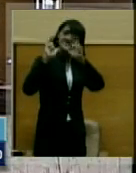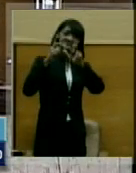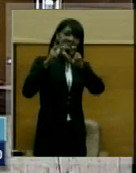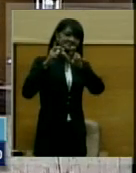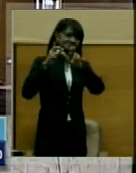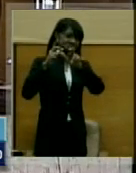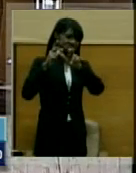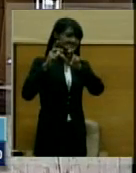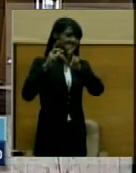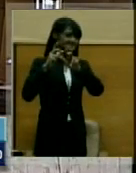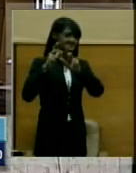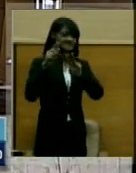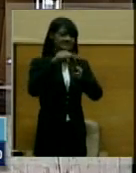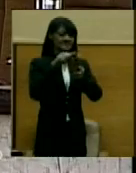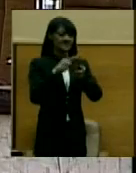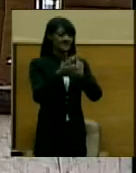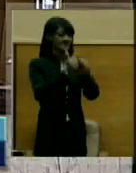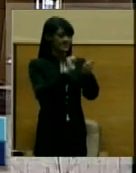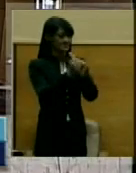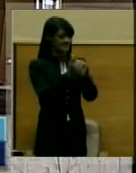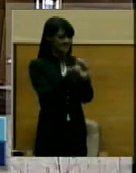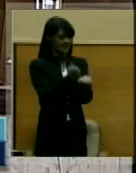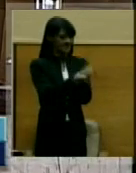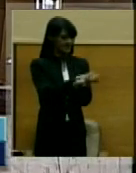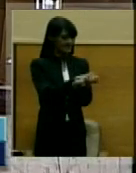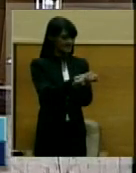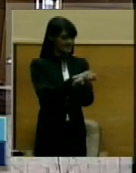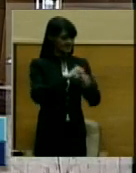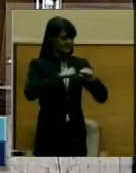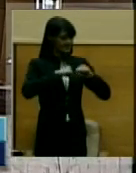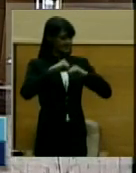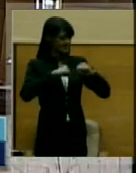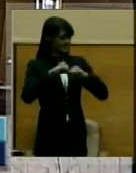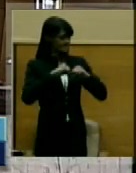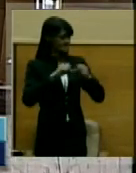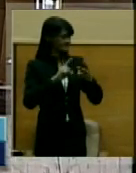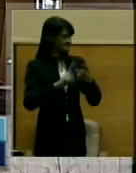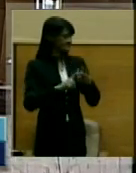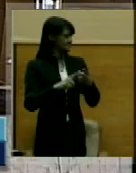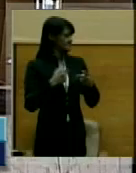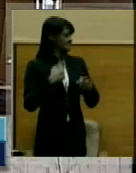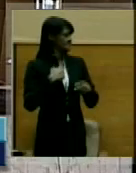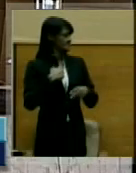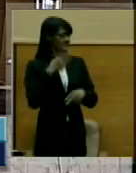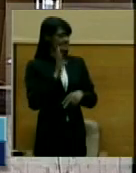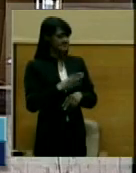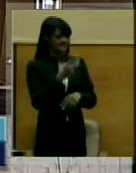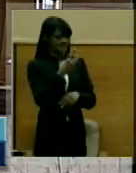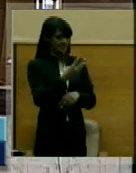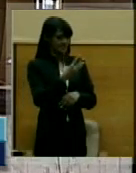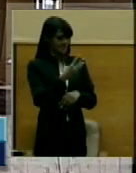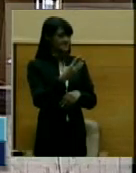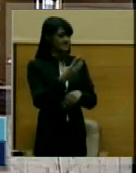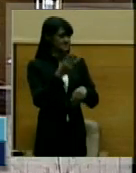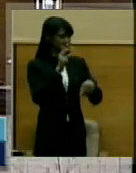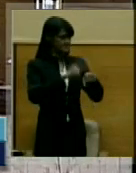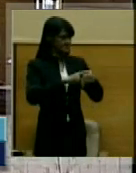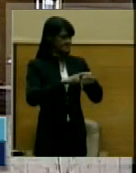dos torneios de vôlei, conheci dois esportes adaptados, o atletismo, onde já participei de três torneios, e